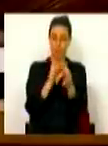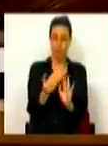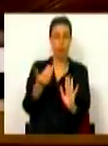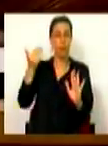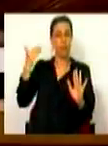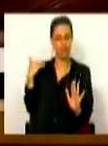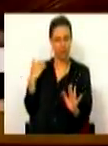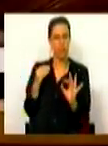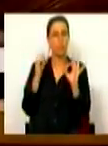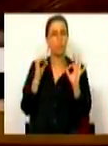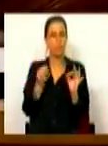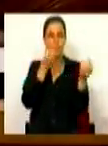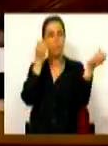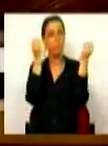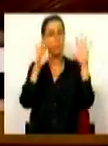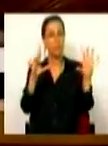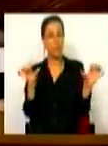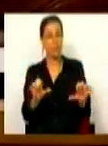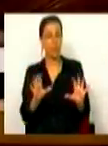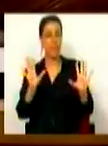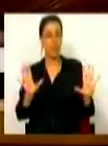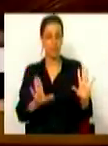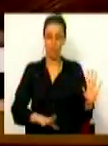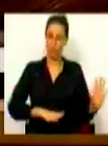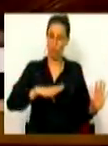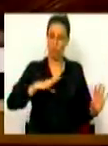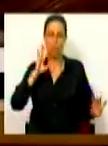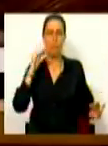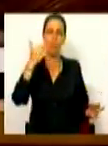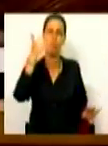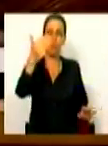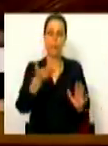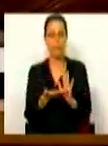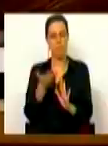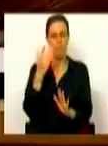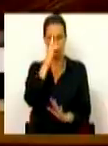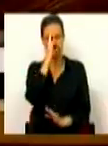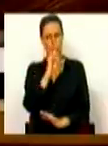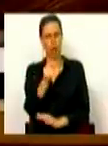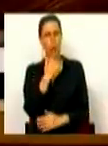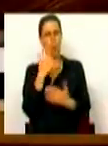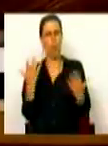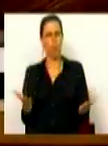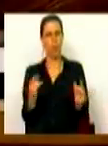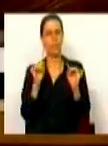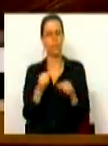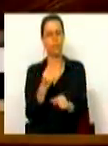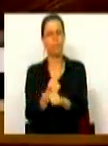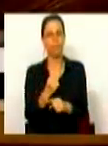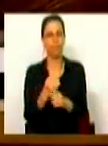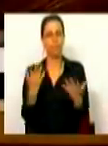atrás praticamente desapareceu. A confiança no futuro aumentou brutalmente e com ela